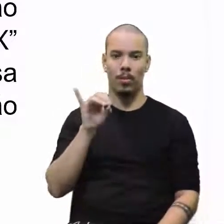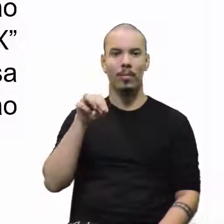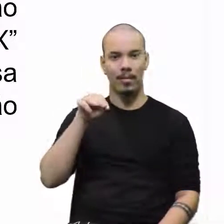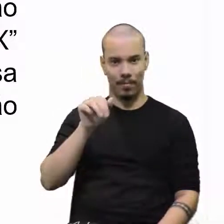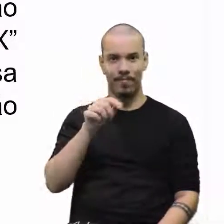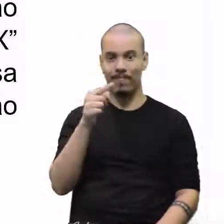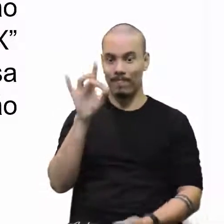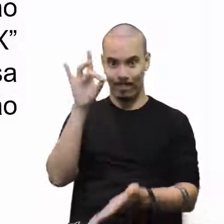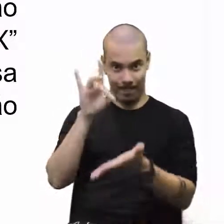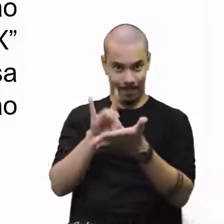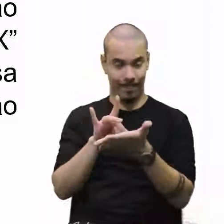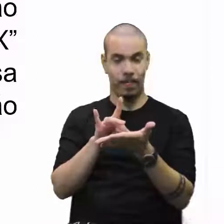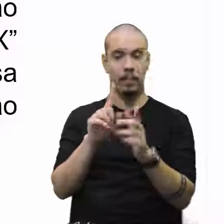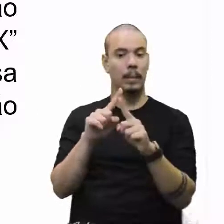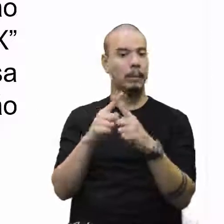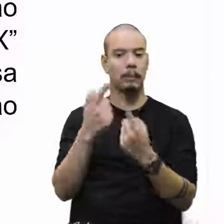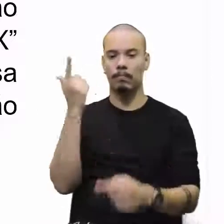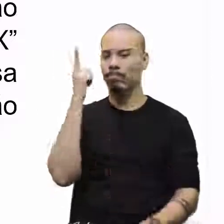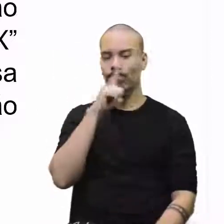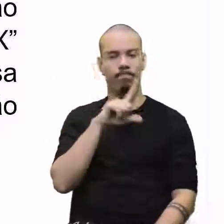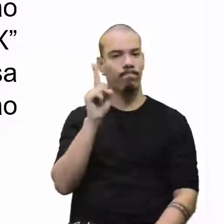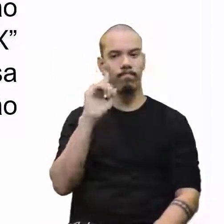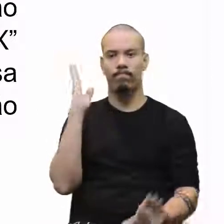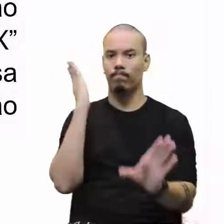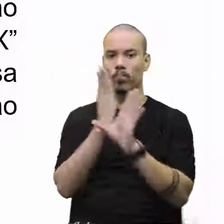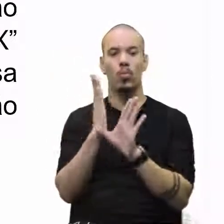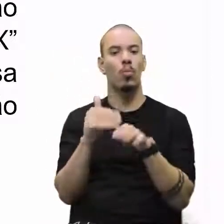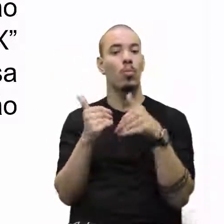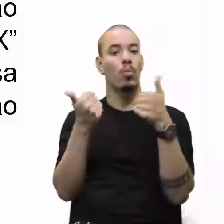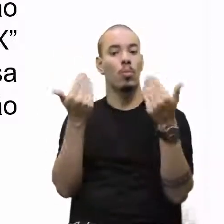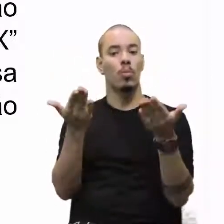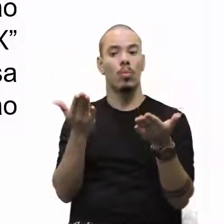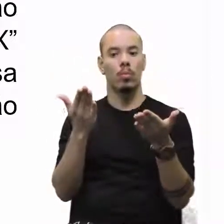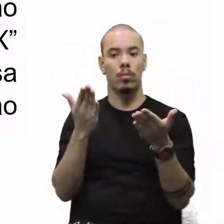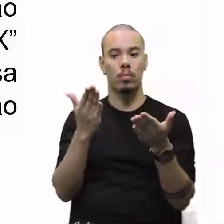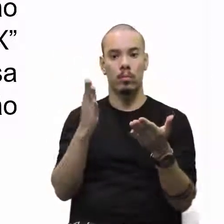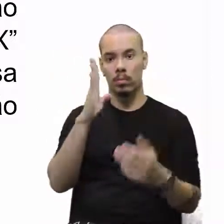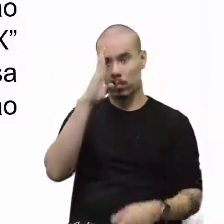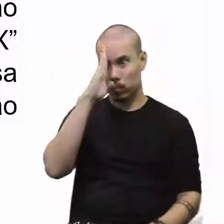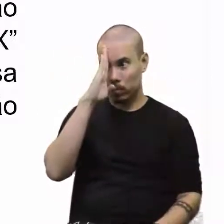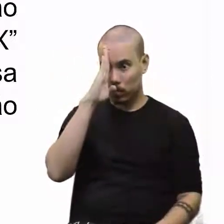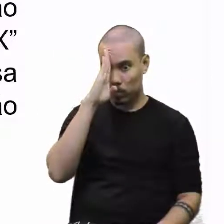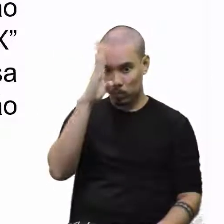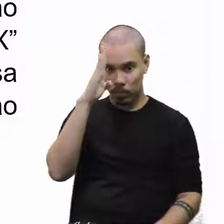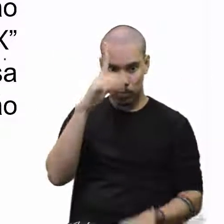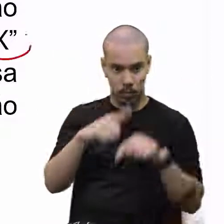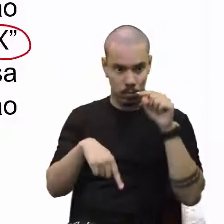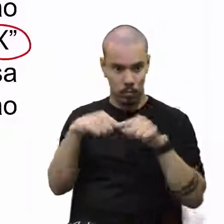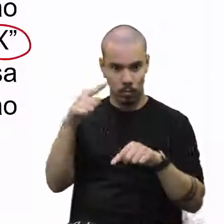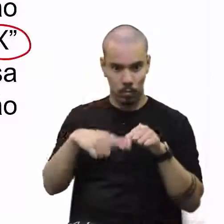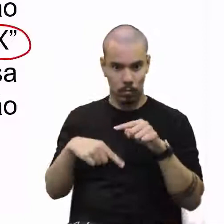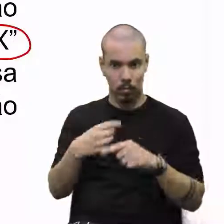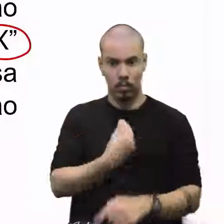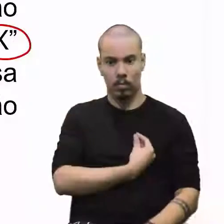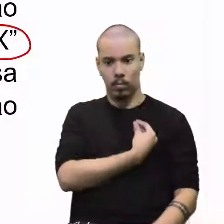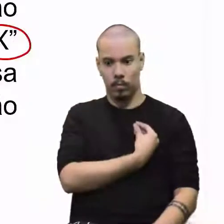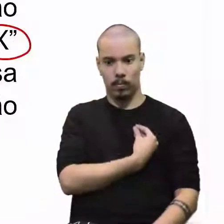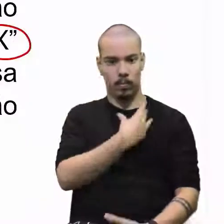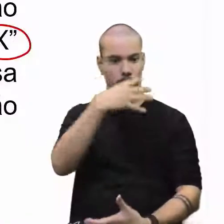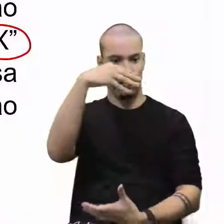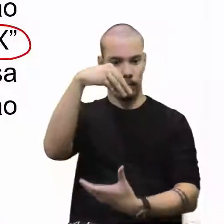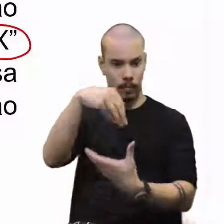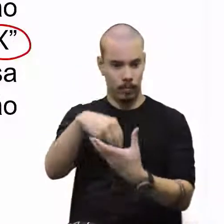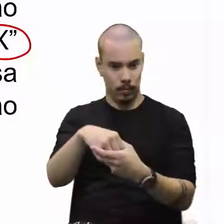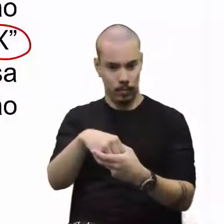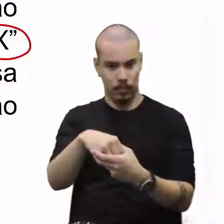com as bobinas. Mas não consegue descobrir qual seria o elemento X presente em uma plaqueta, que seria... Quer